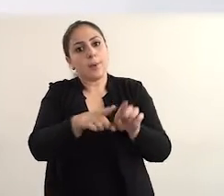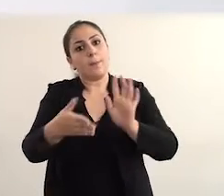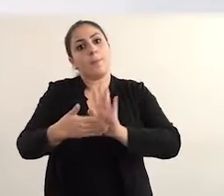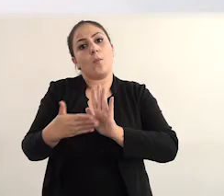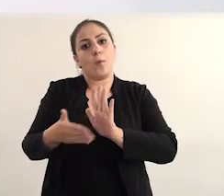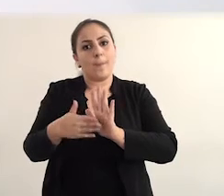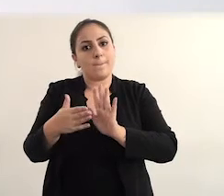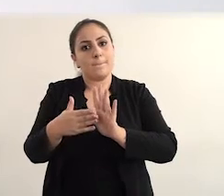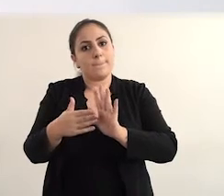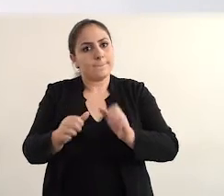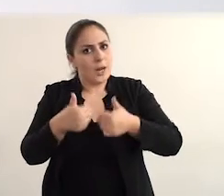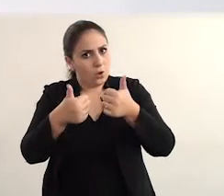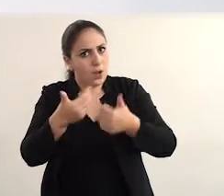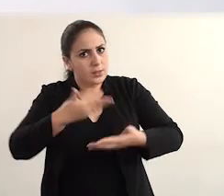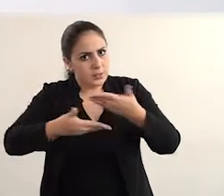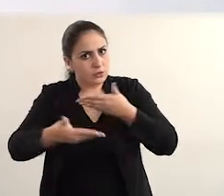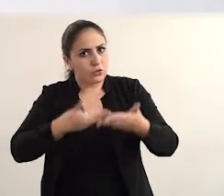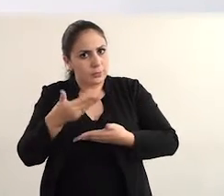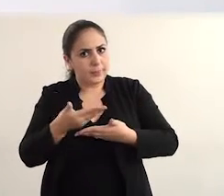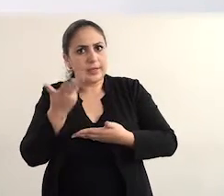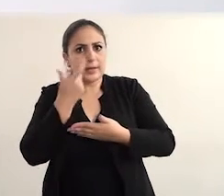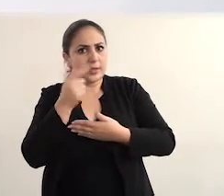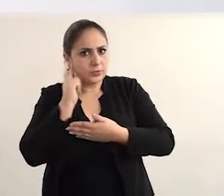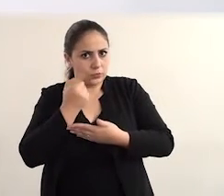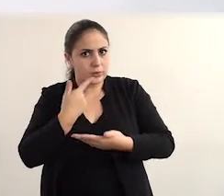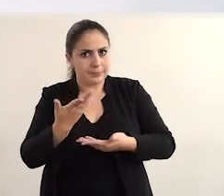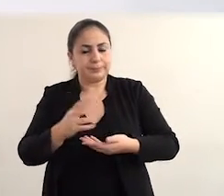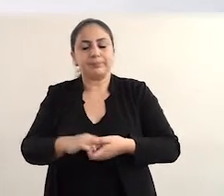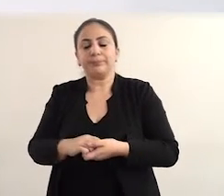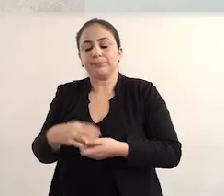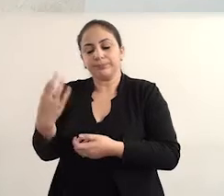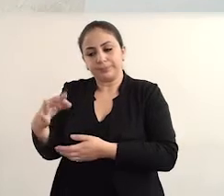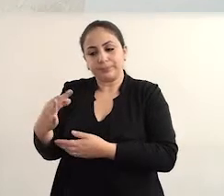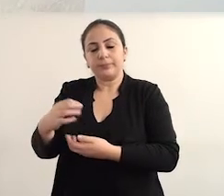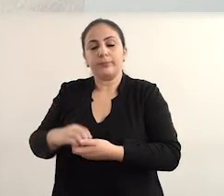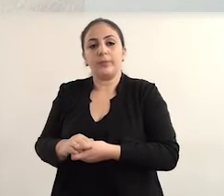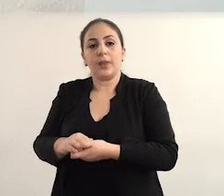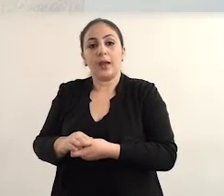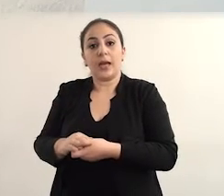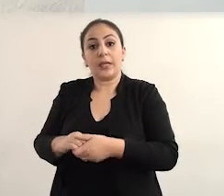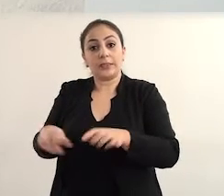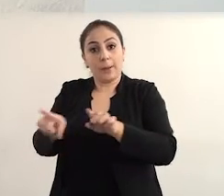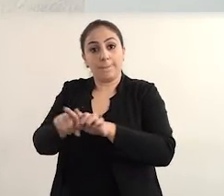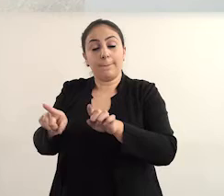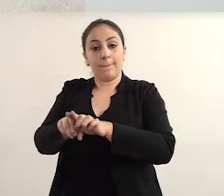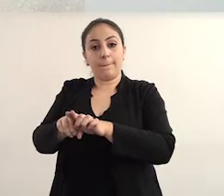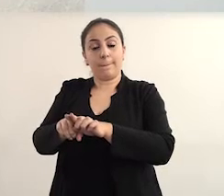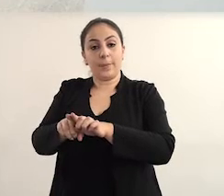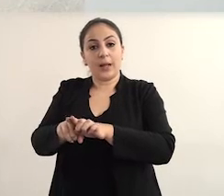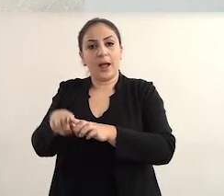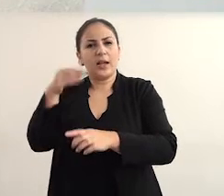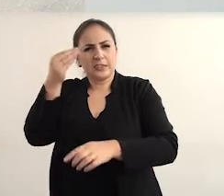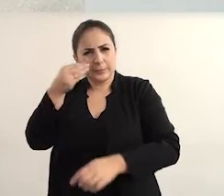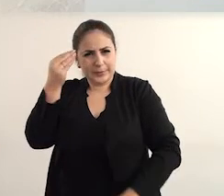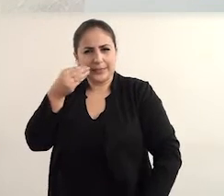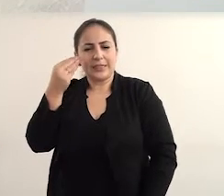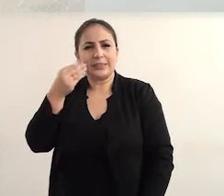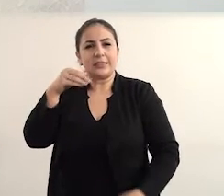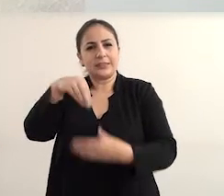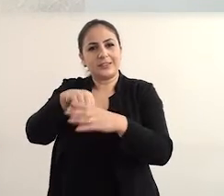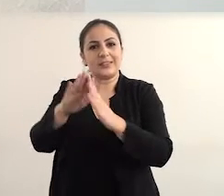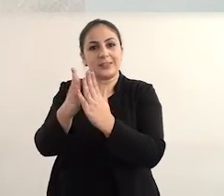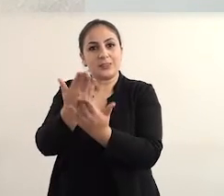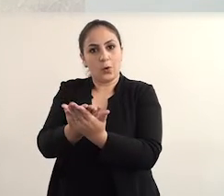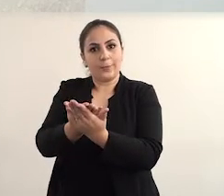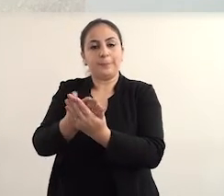oferecer o melhor atendimento possível para a criança surda. A questão também da experiência, né, na